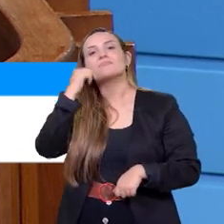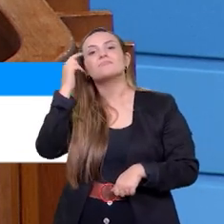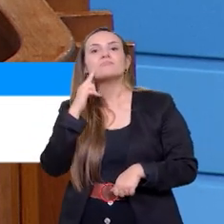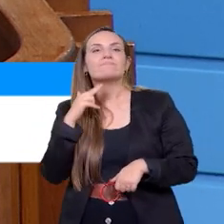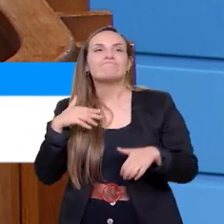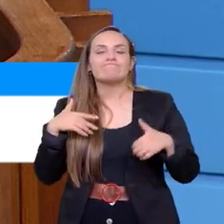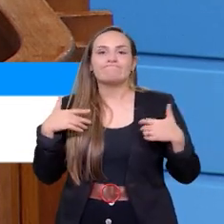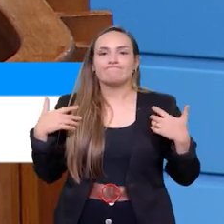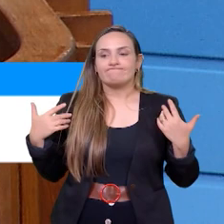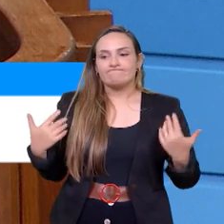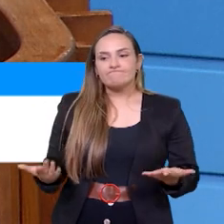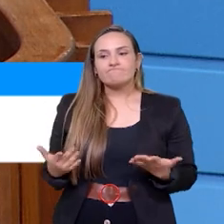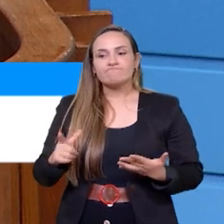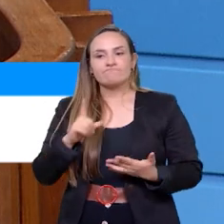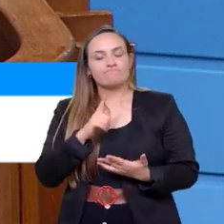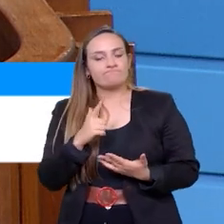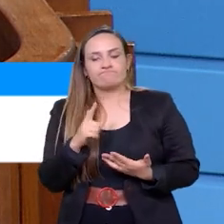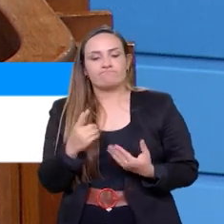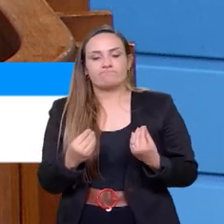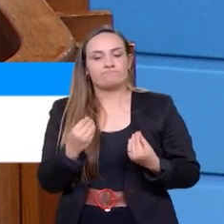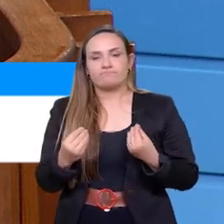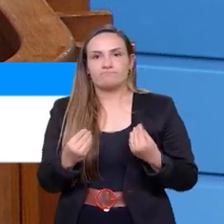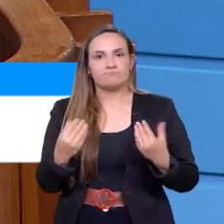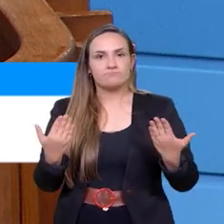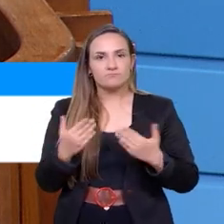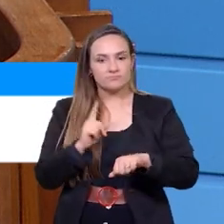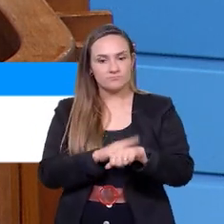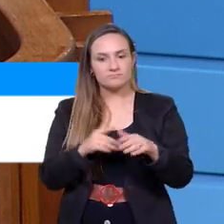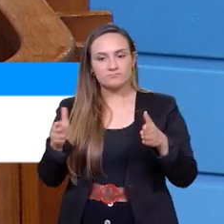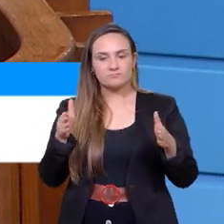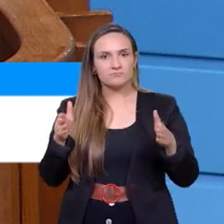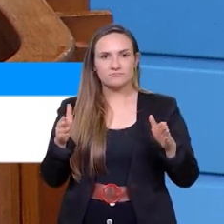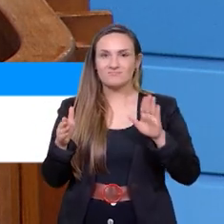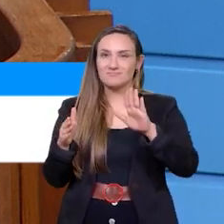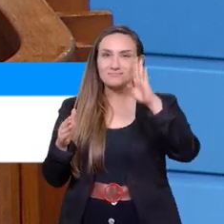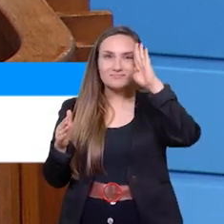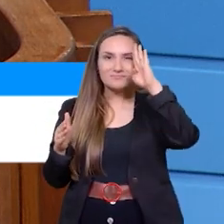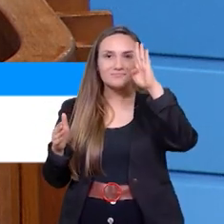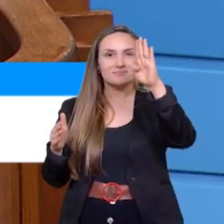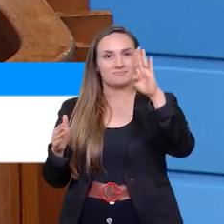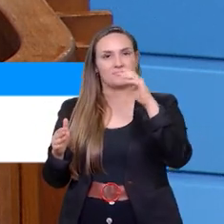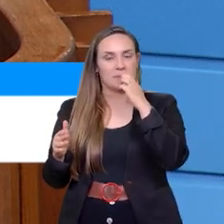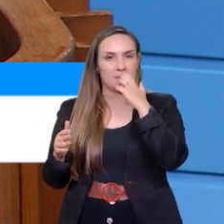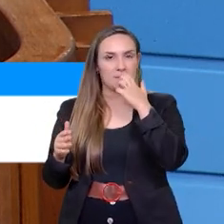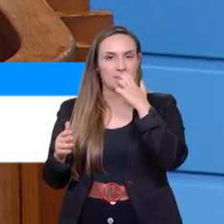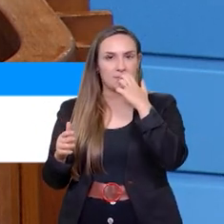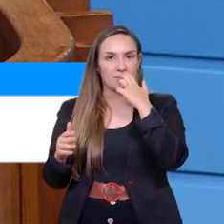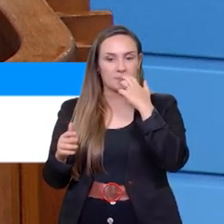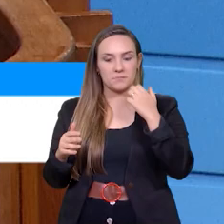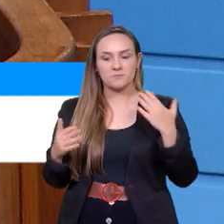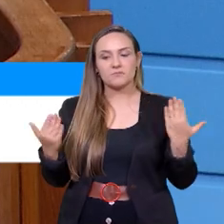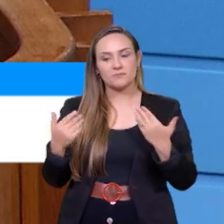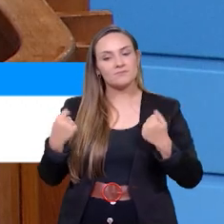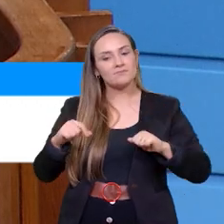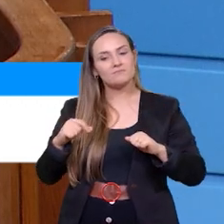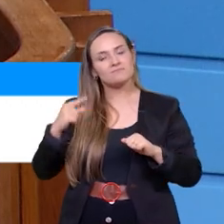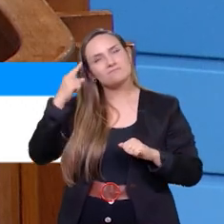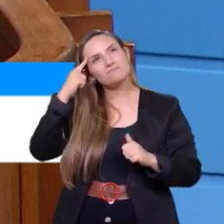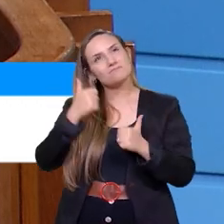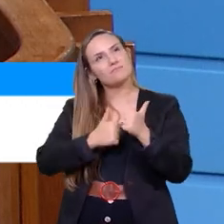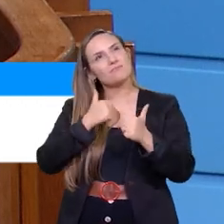composta exatamente pelos negros então não tem como num período tão importante como esse principalmente